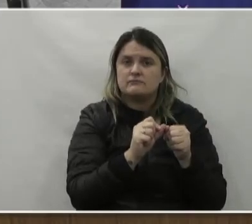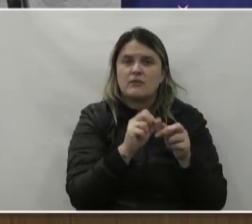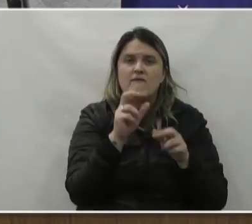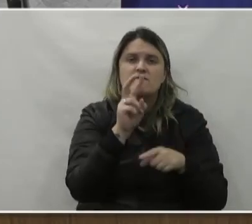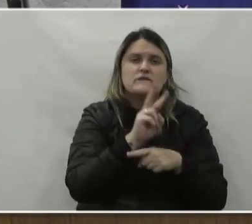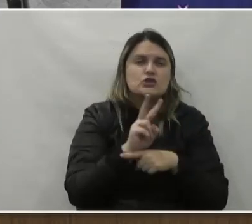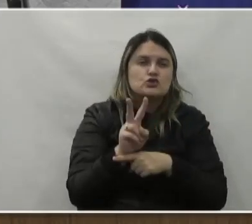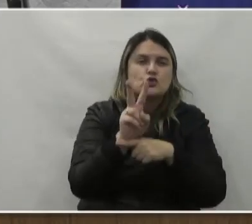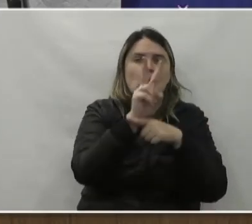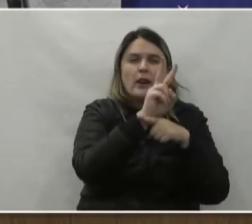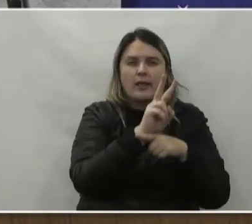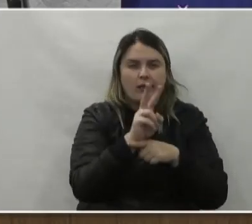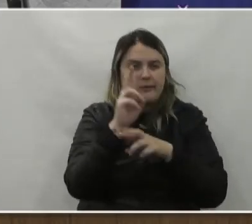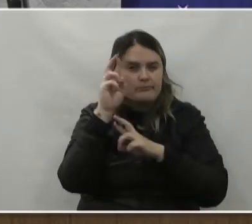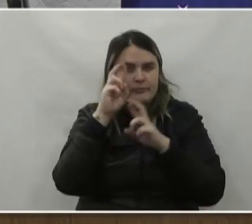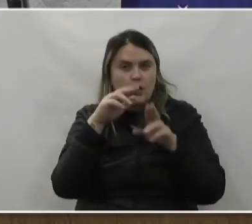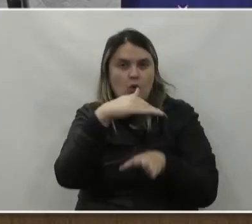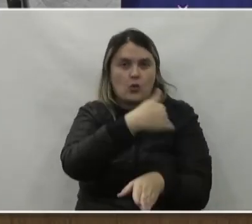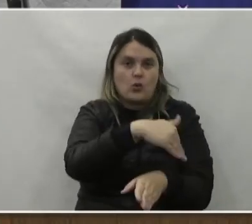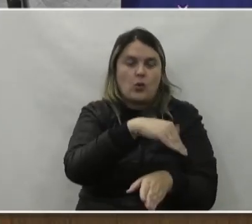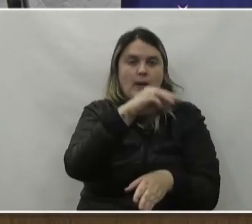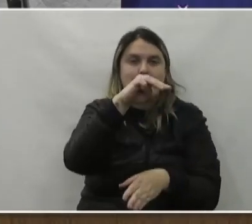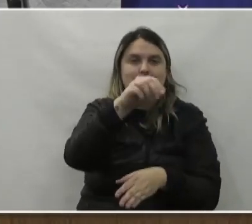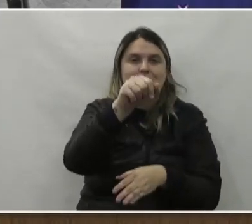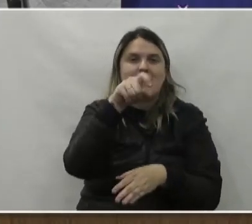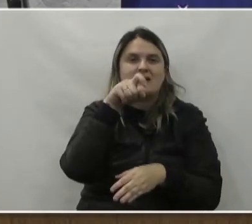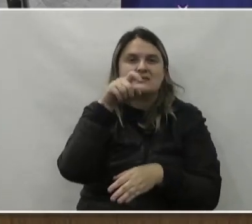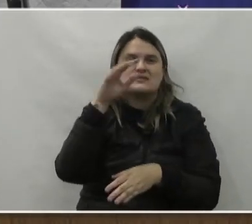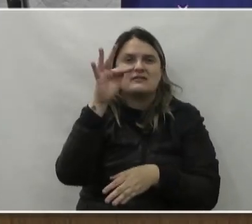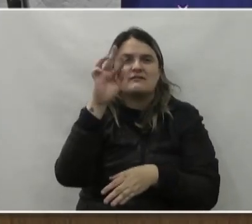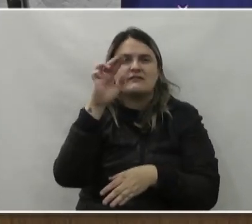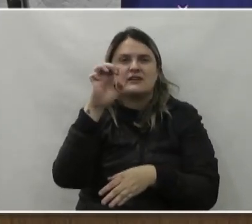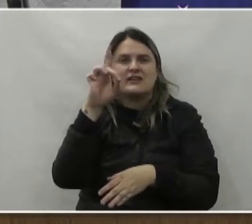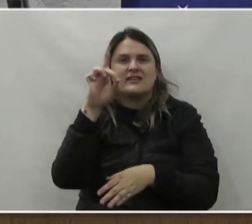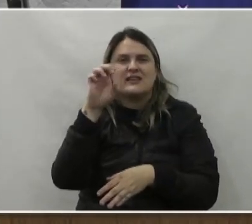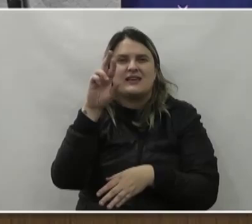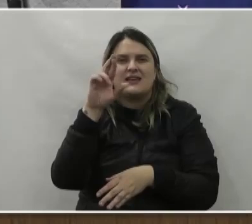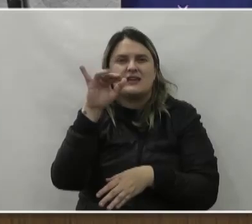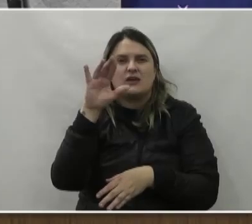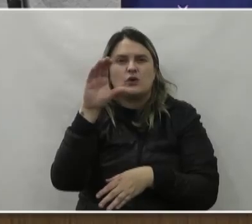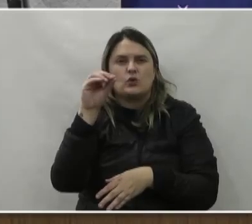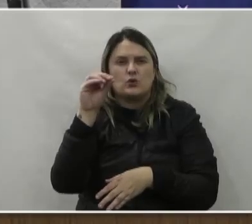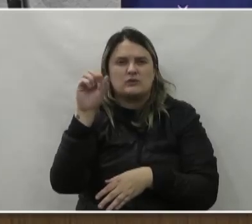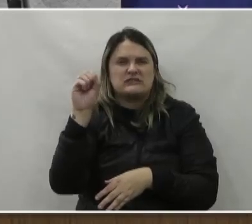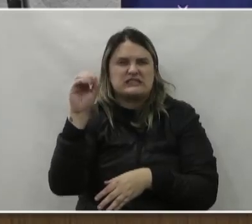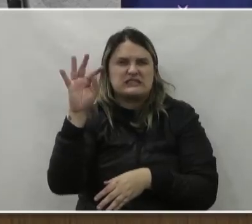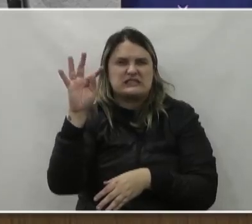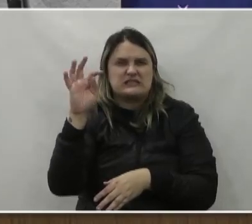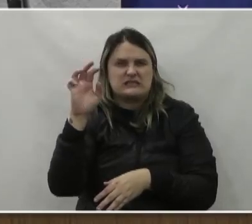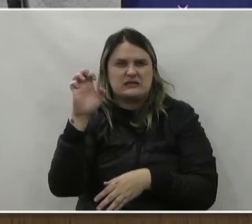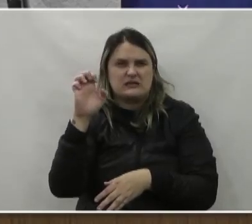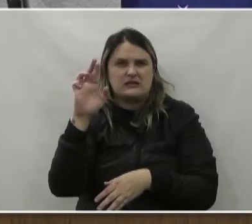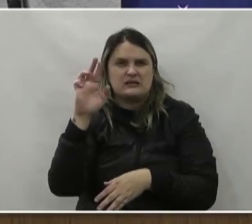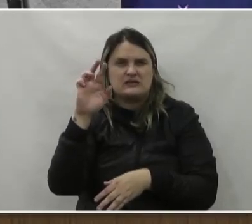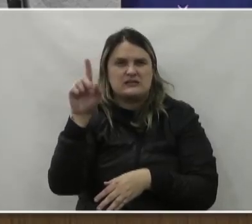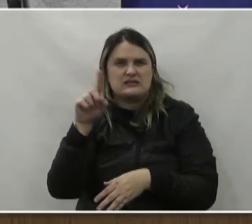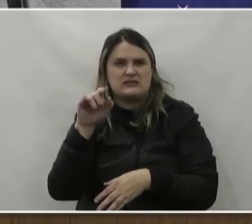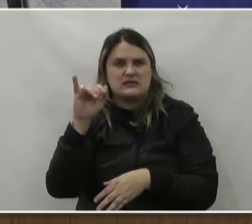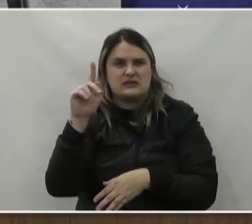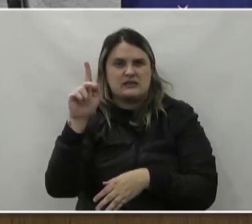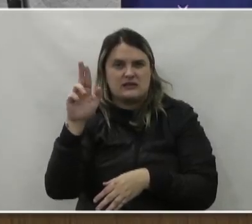vistoria e posterior intervenção na rua Max Frederico Stenzinger, no bairro Rio da Areia,